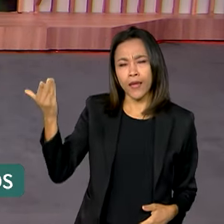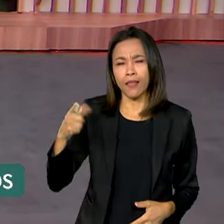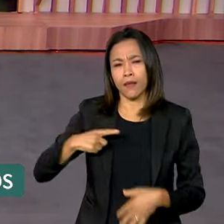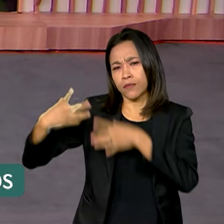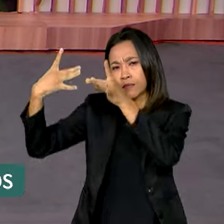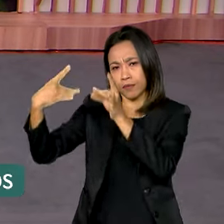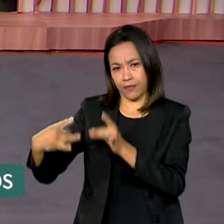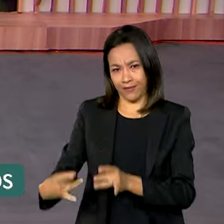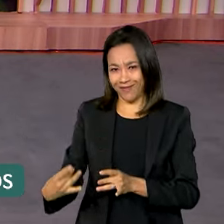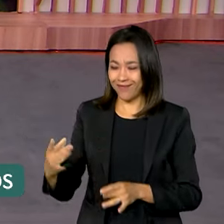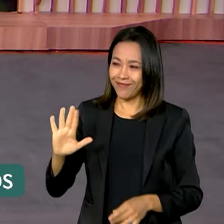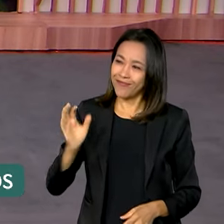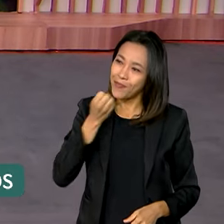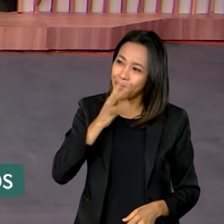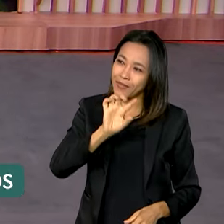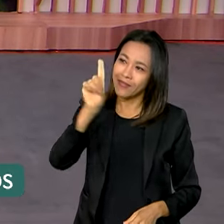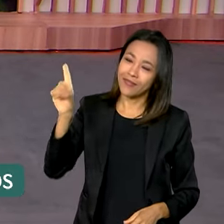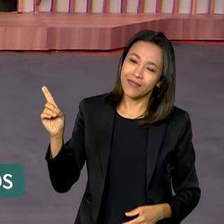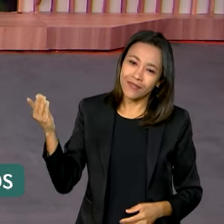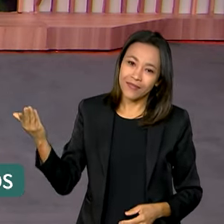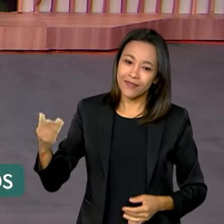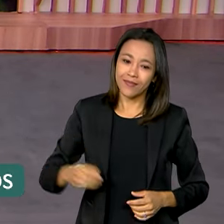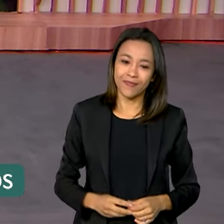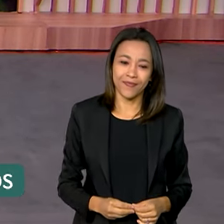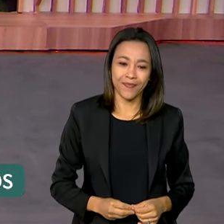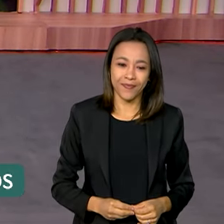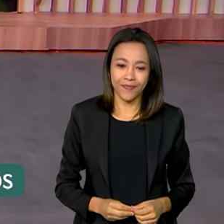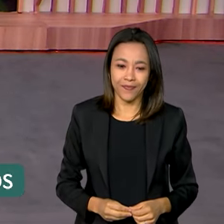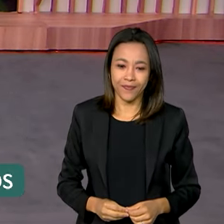os detalhes. Bom dia, Cláudia.